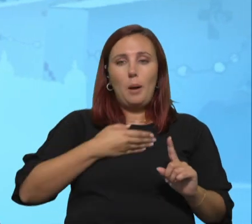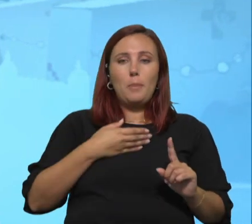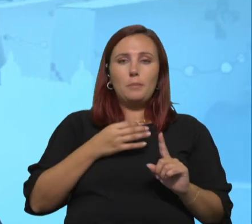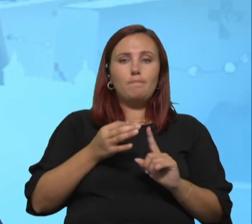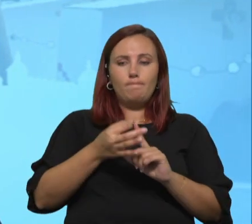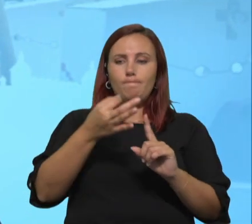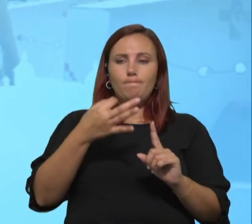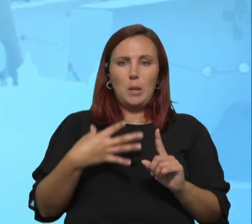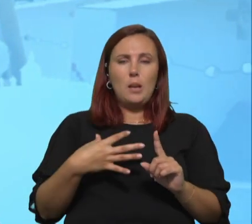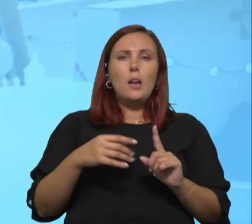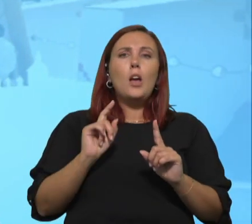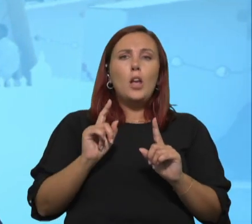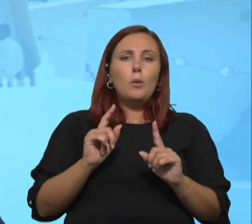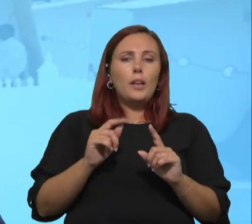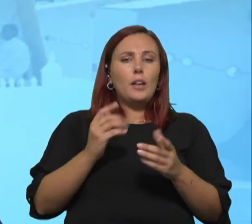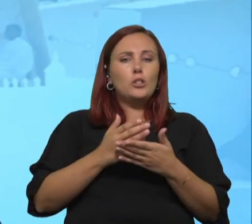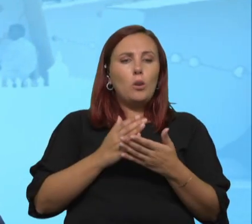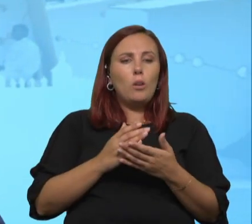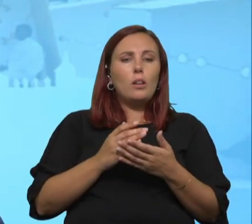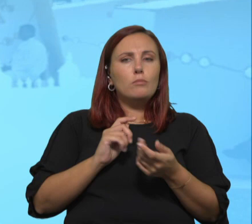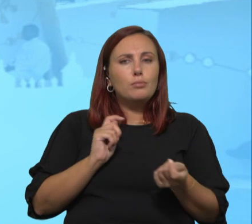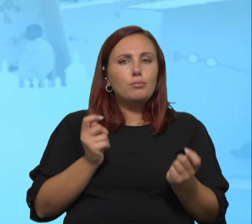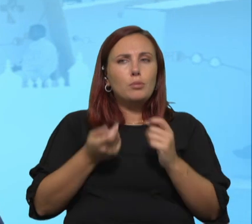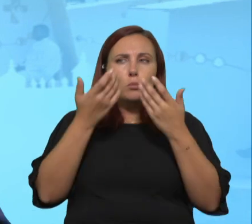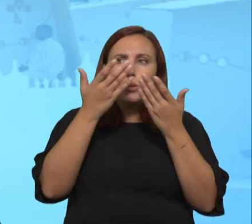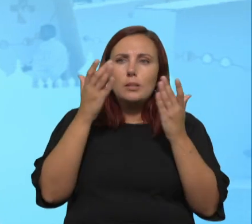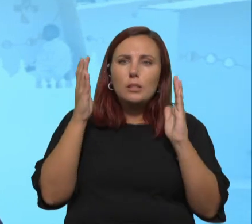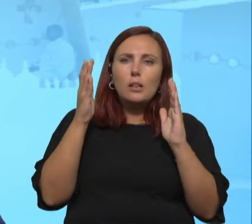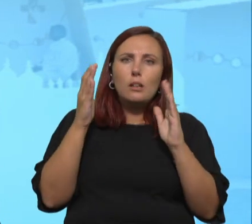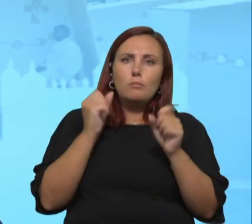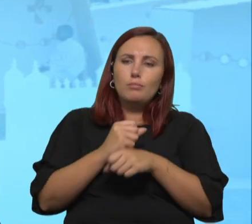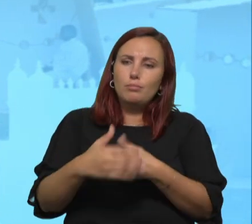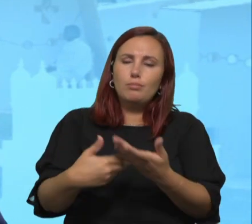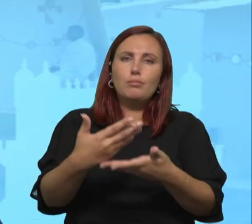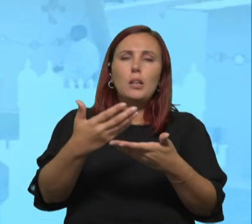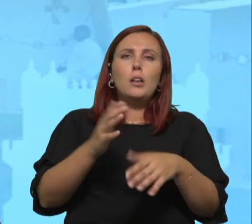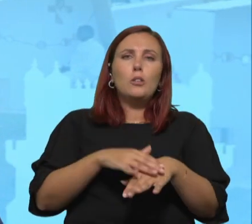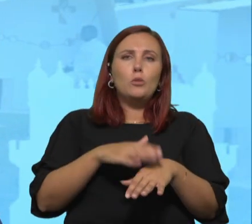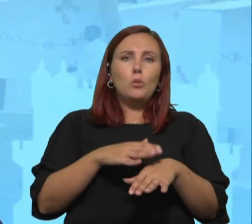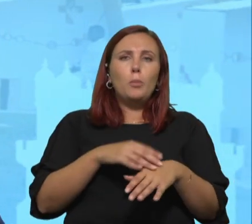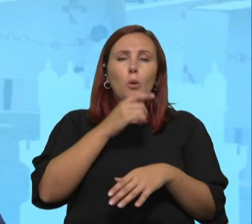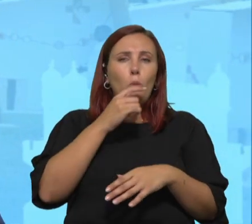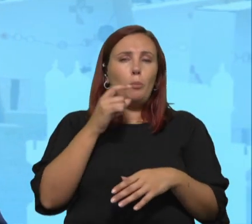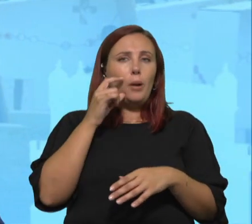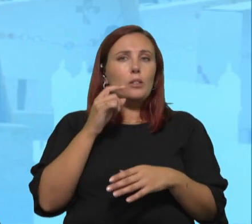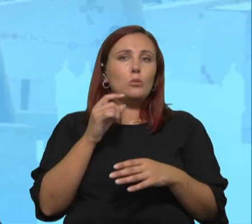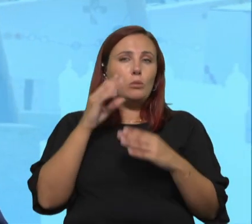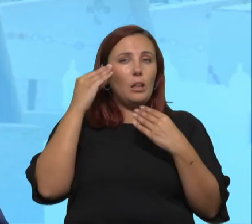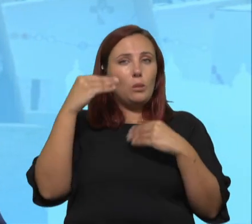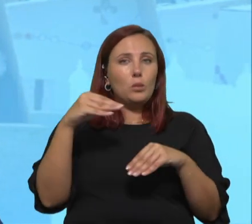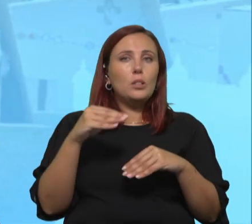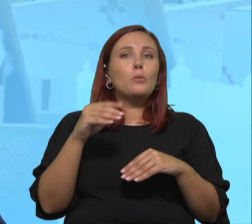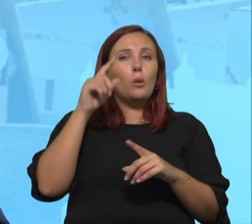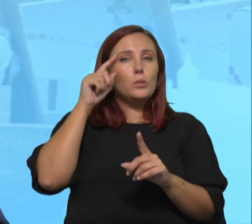mesmo a democratização da escola. Porque um dos aspectos que o Papa lança no Pacto Educativo é de